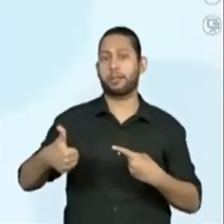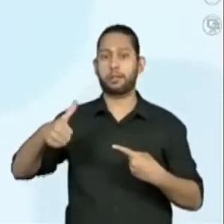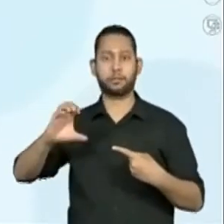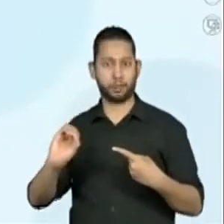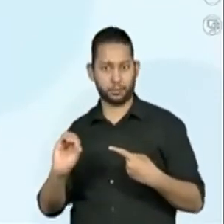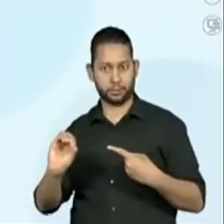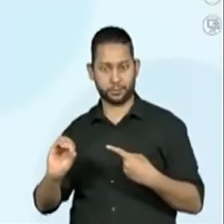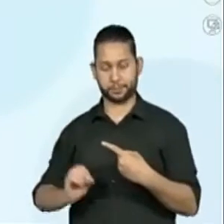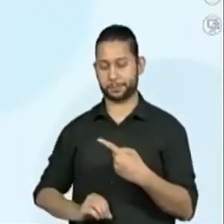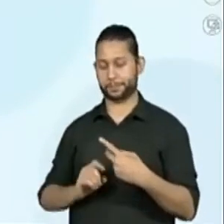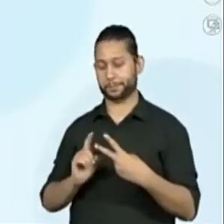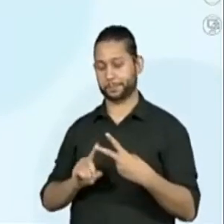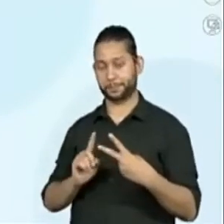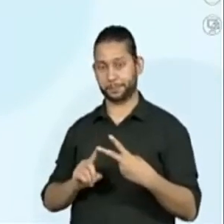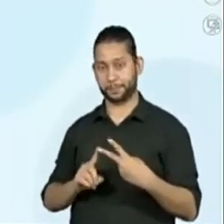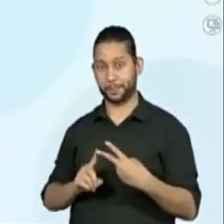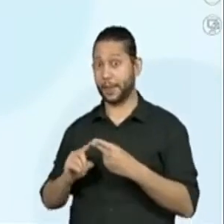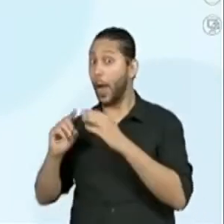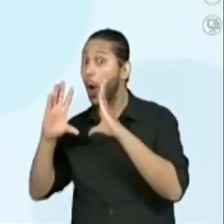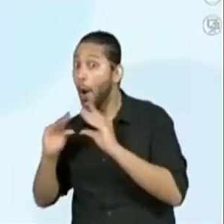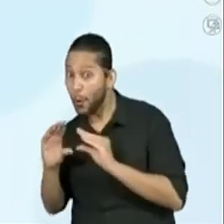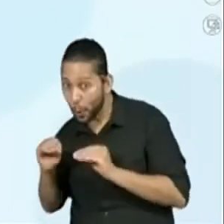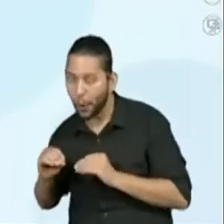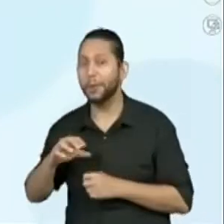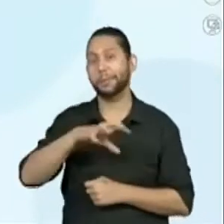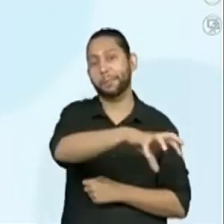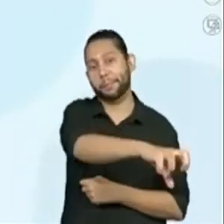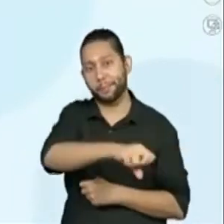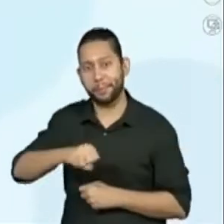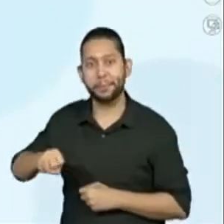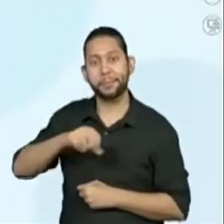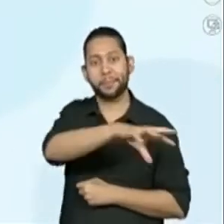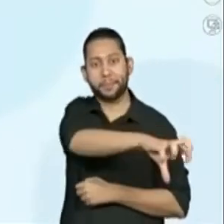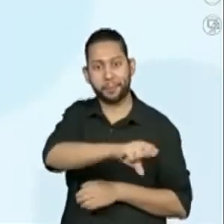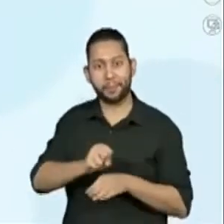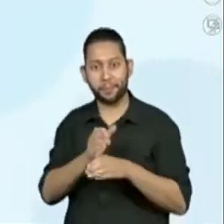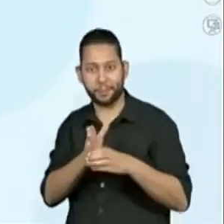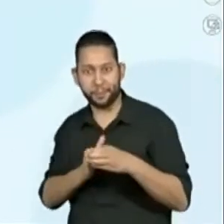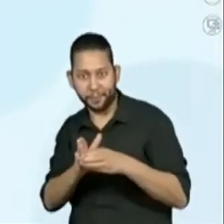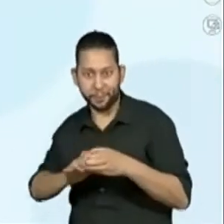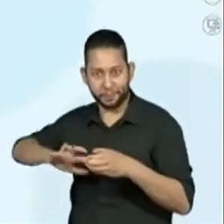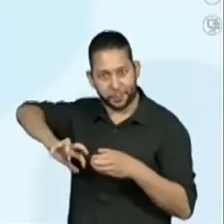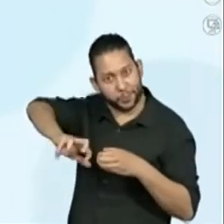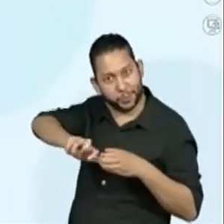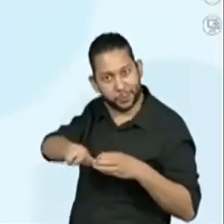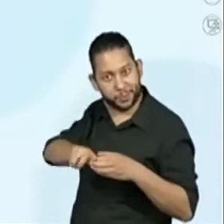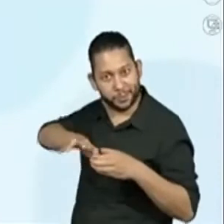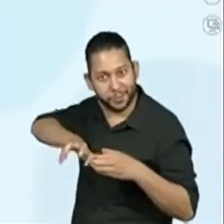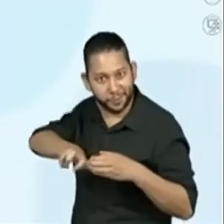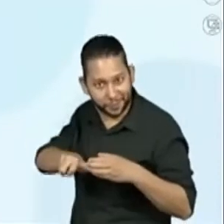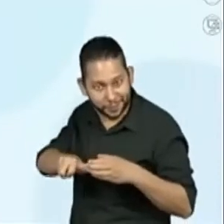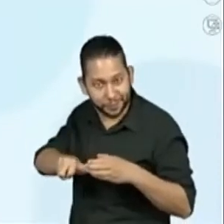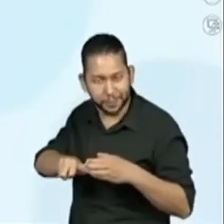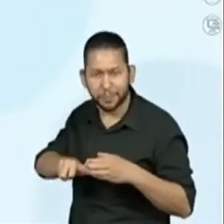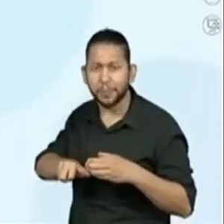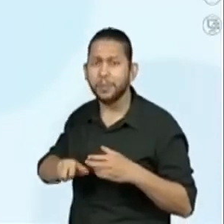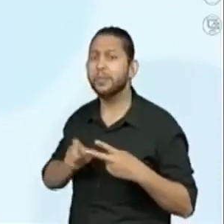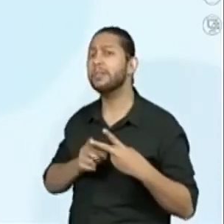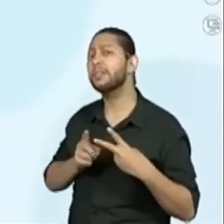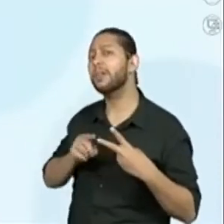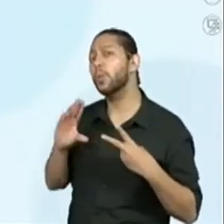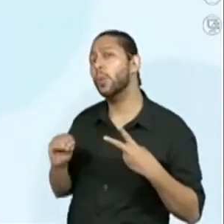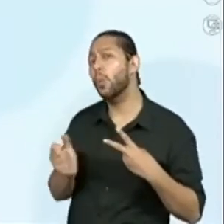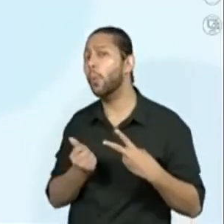no jantar então bora lá pessoal 10 vou fazer aqui algumas marcações só para vocês